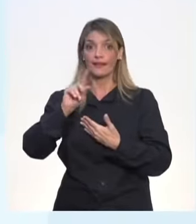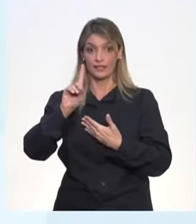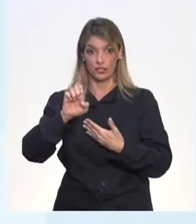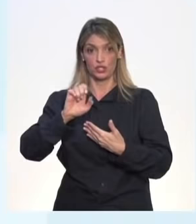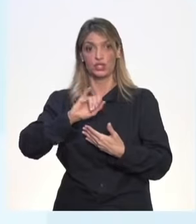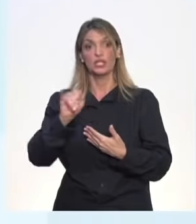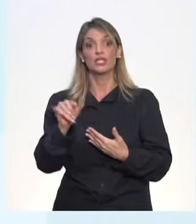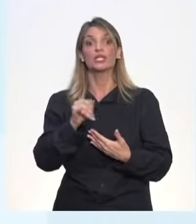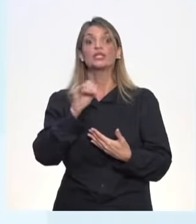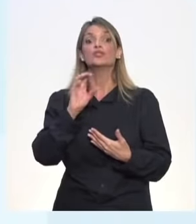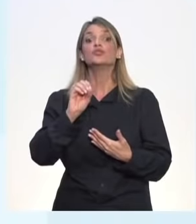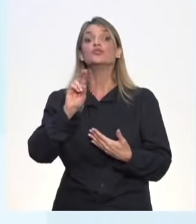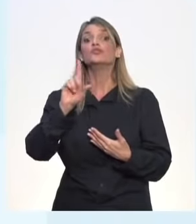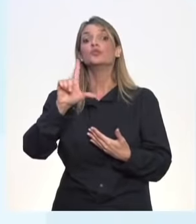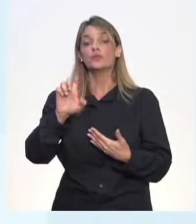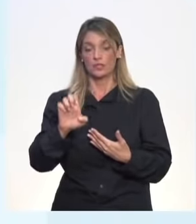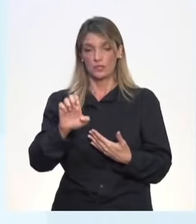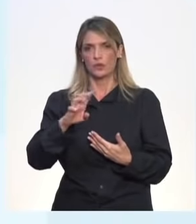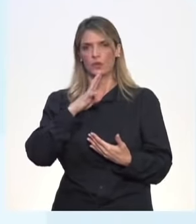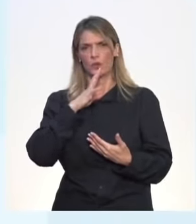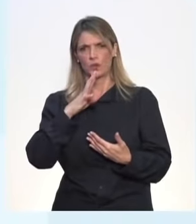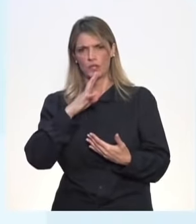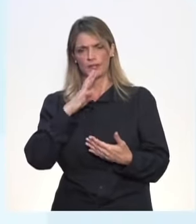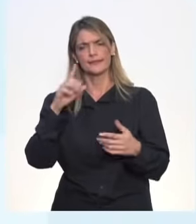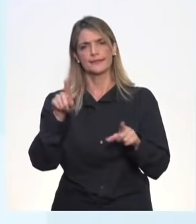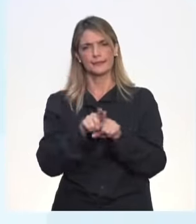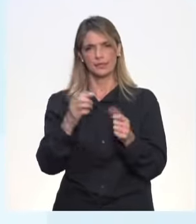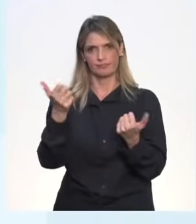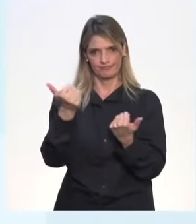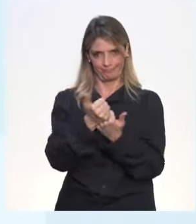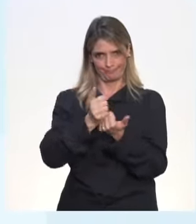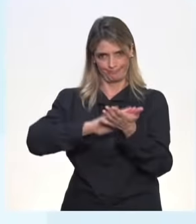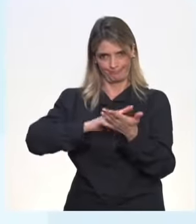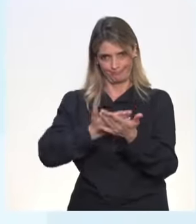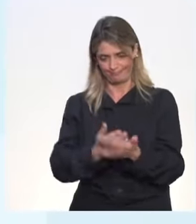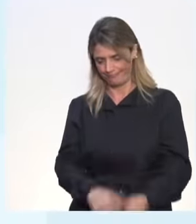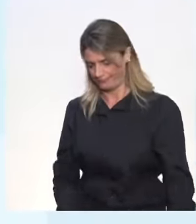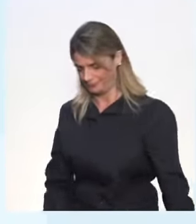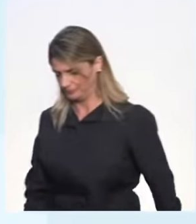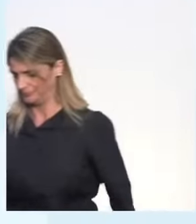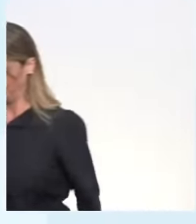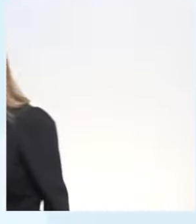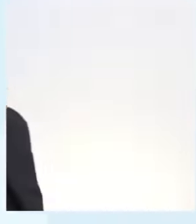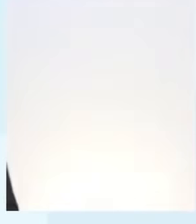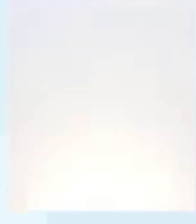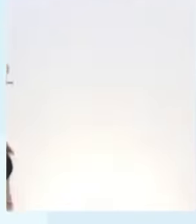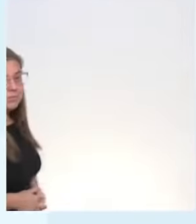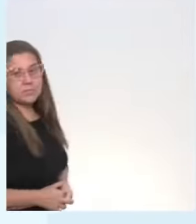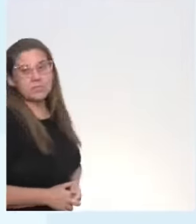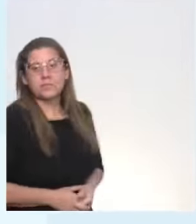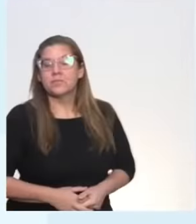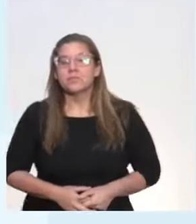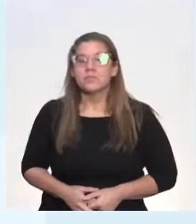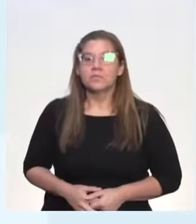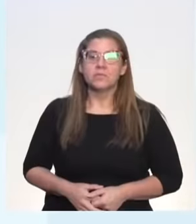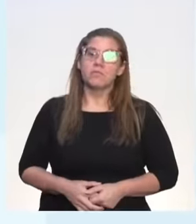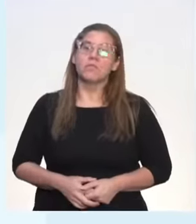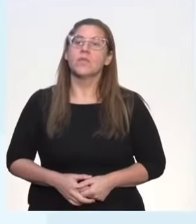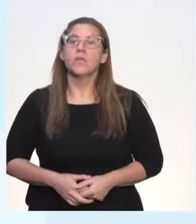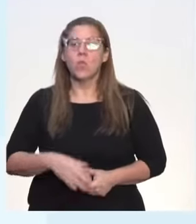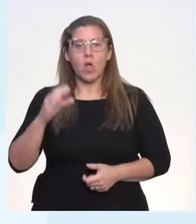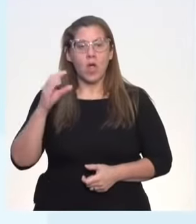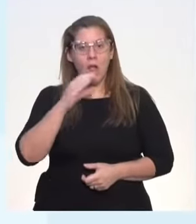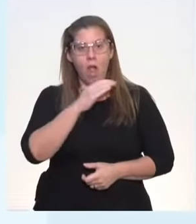a gente conhece também a energia é em calorias estaria até uma relação de uma caloria é